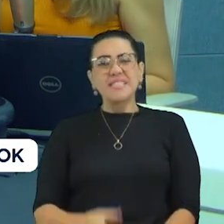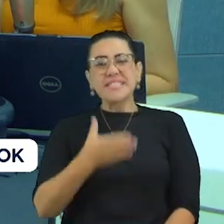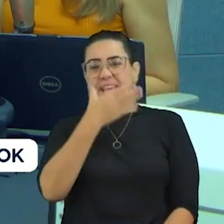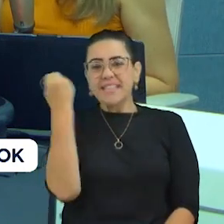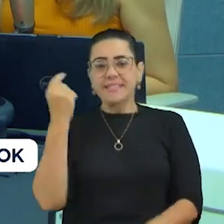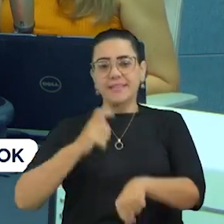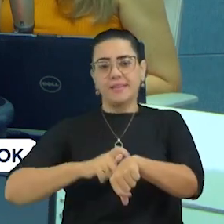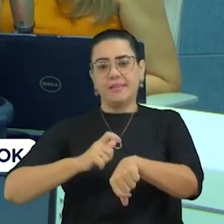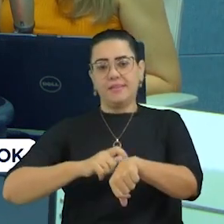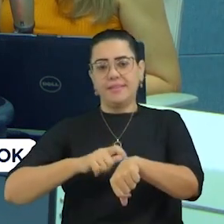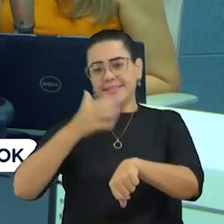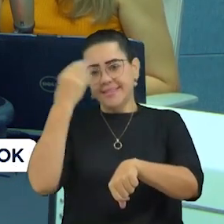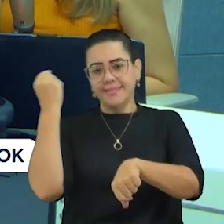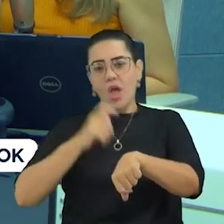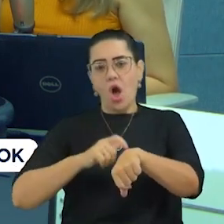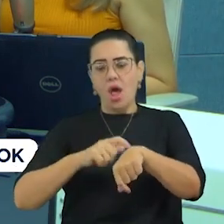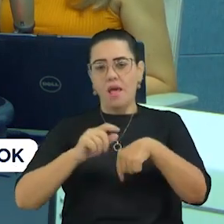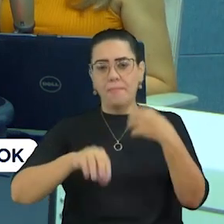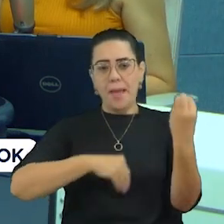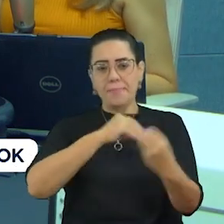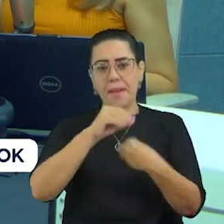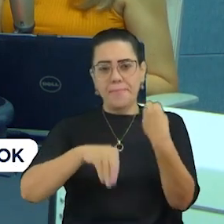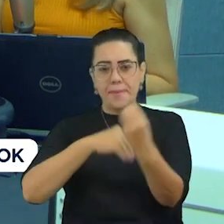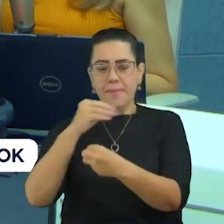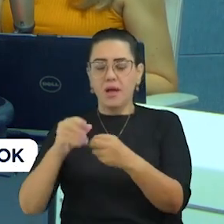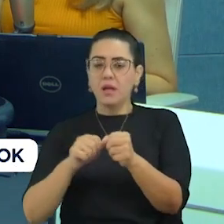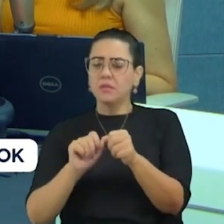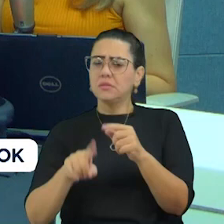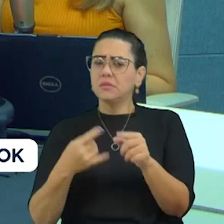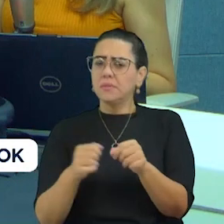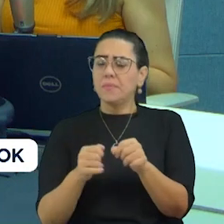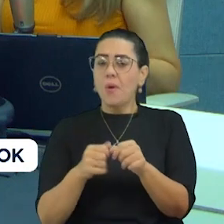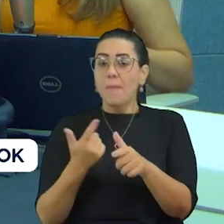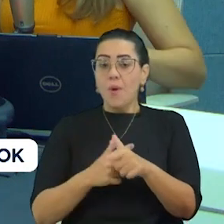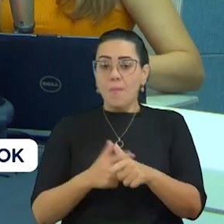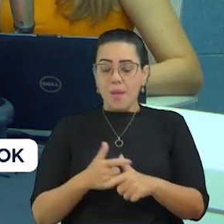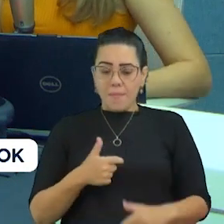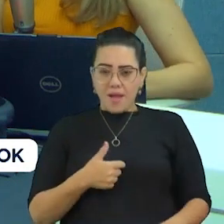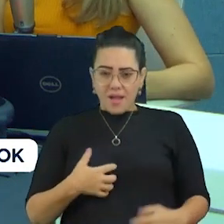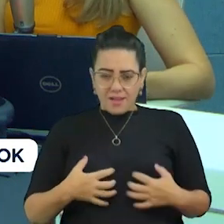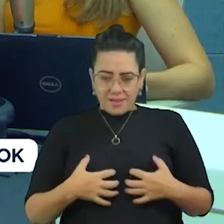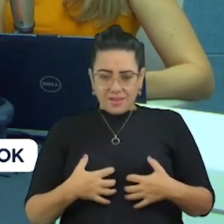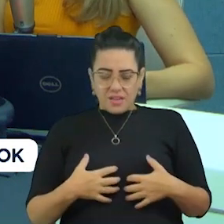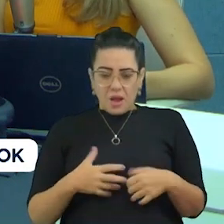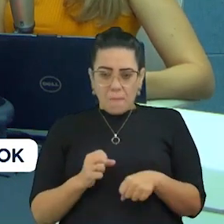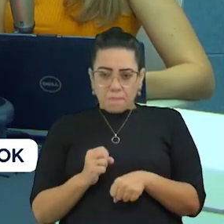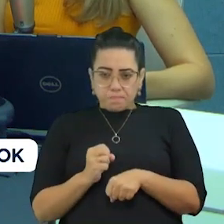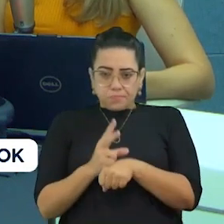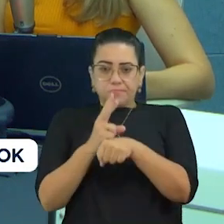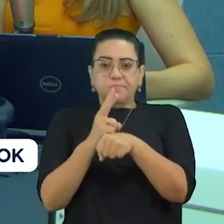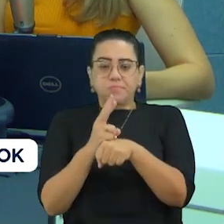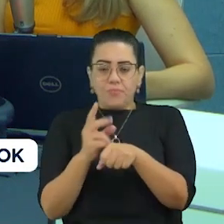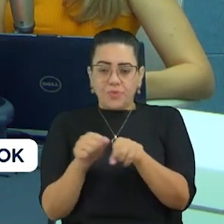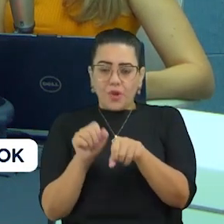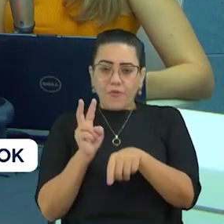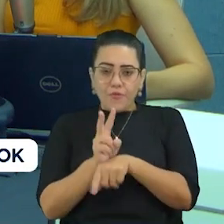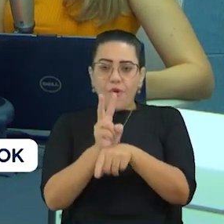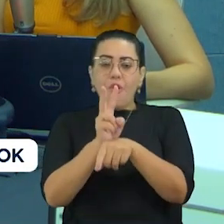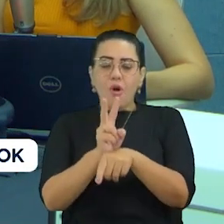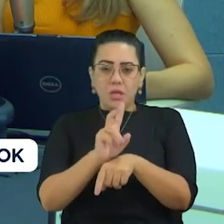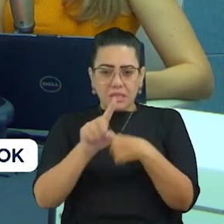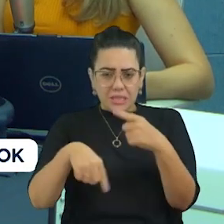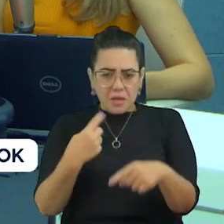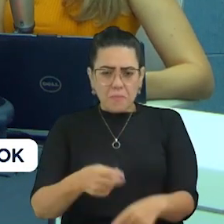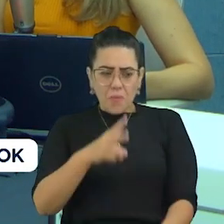gente disse na primeira questão, e aí eu posso gerar o quê? Uma resistência àquela bactéria. Aí a bactéria se torna